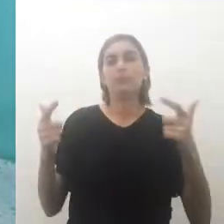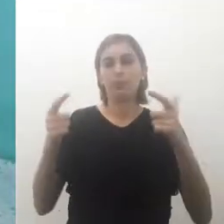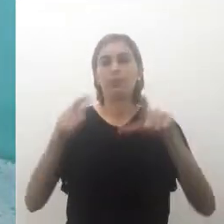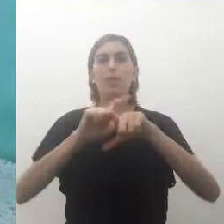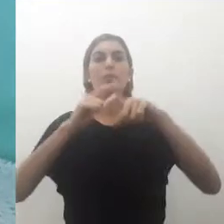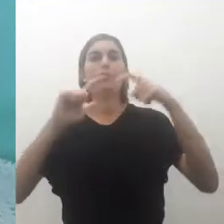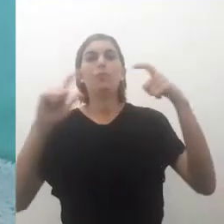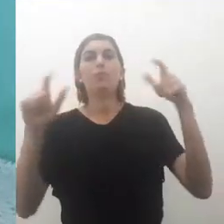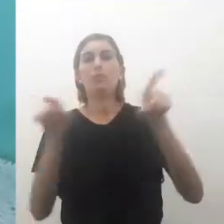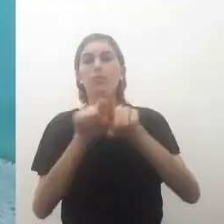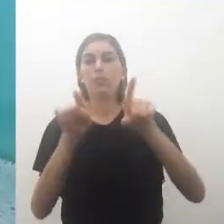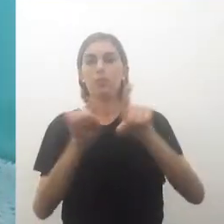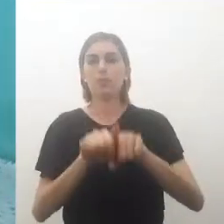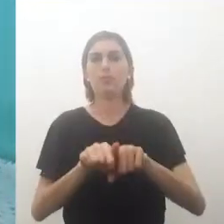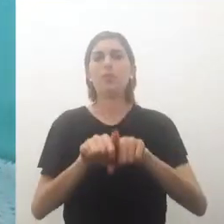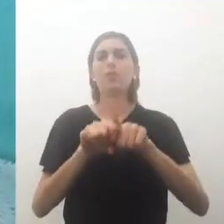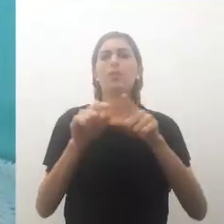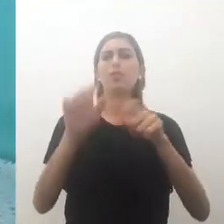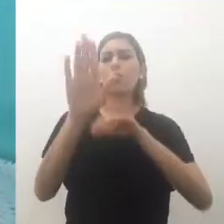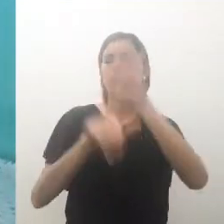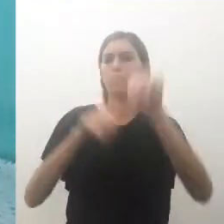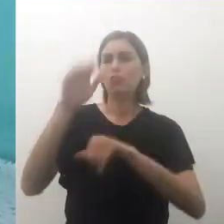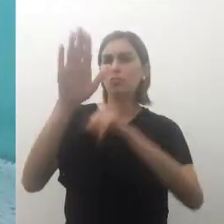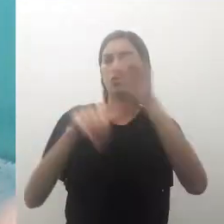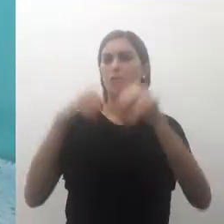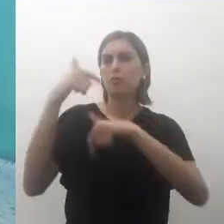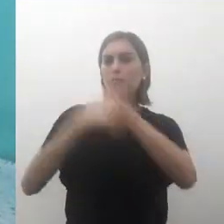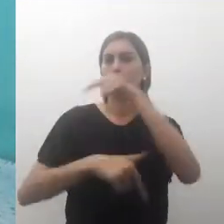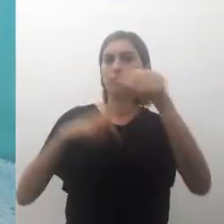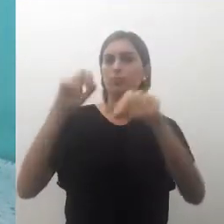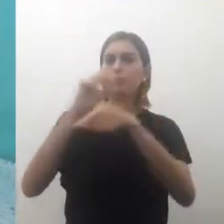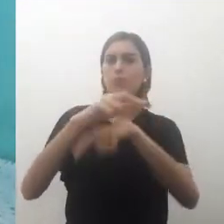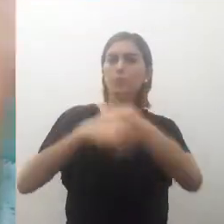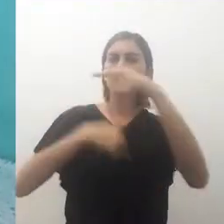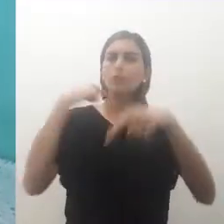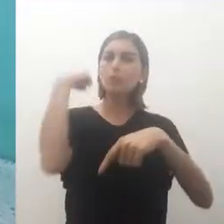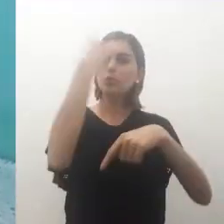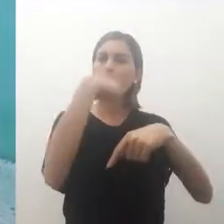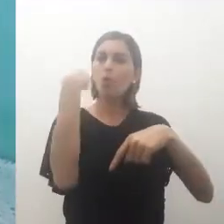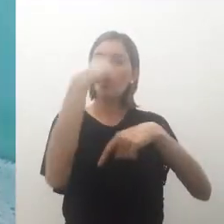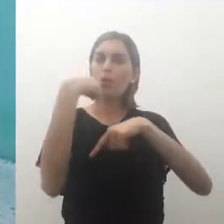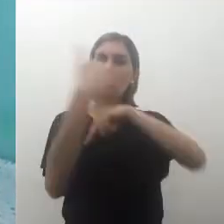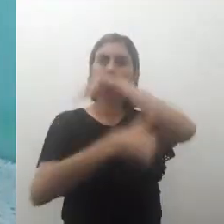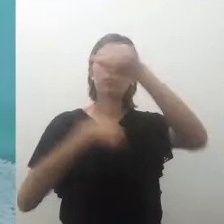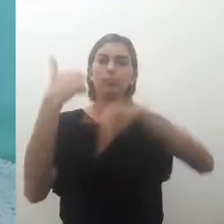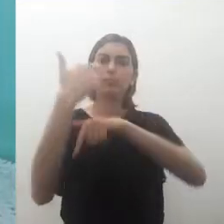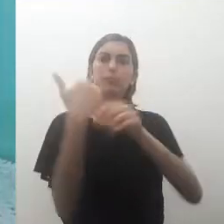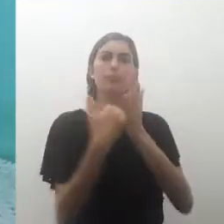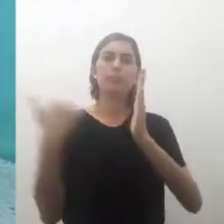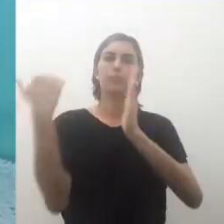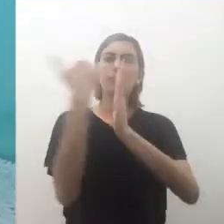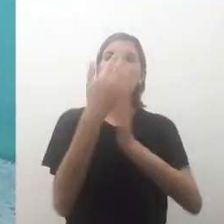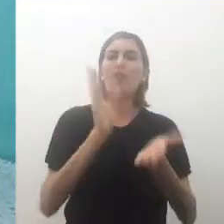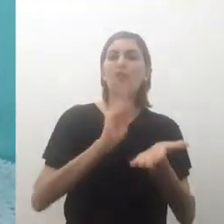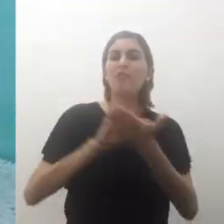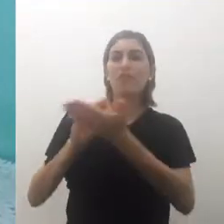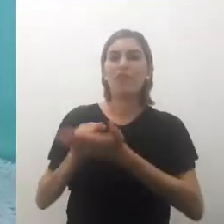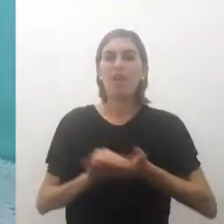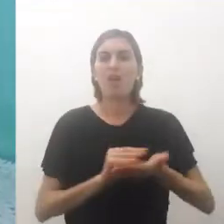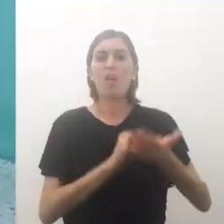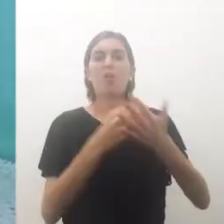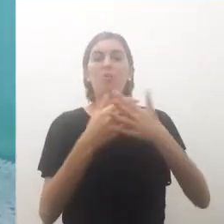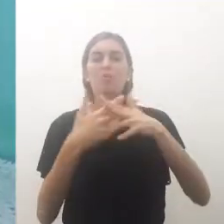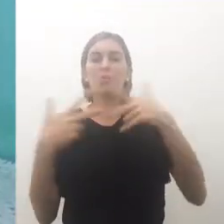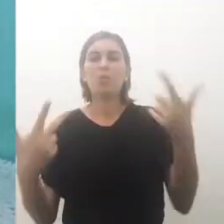reconfigurar, aumentou também o número de contratações, aumentou a jornada de trabalho, a precariedade